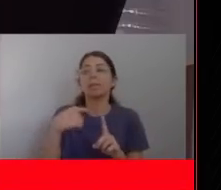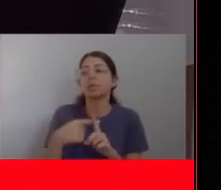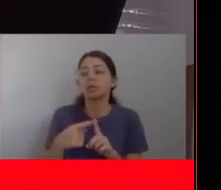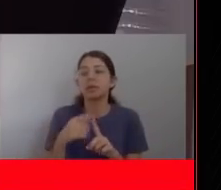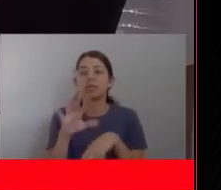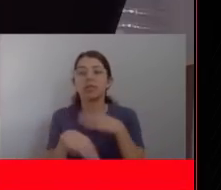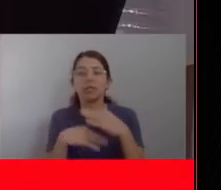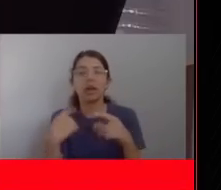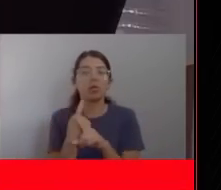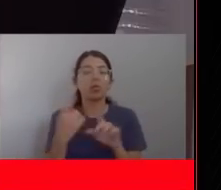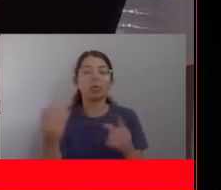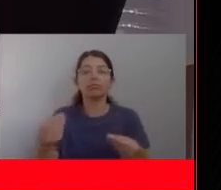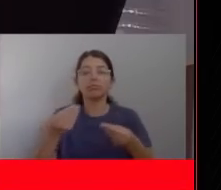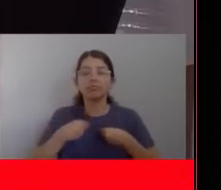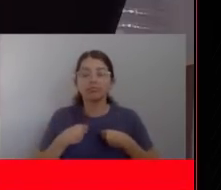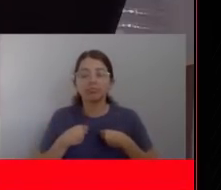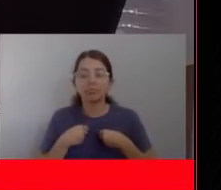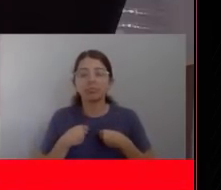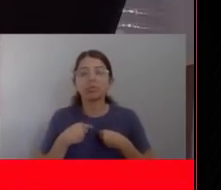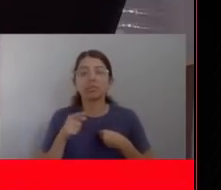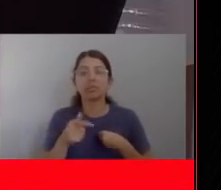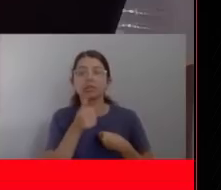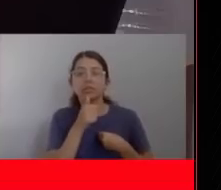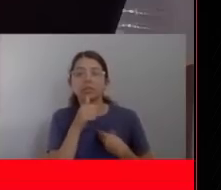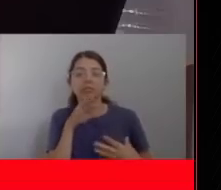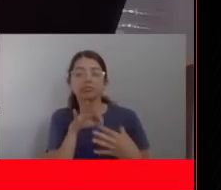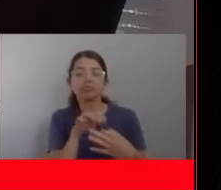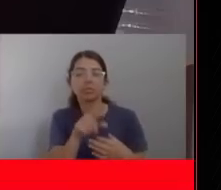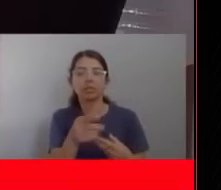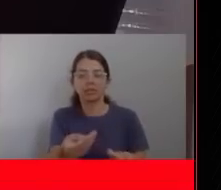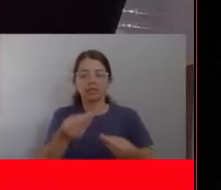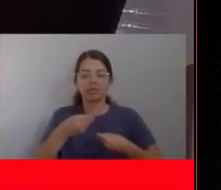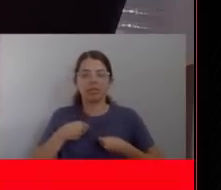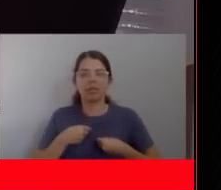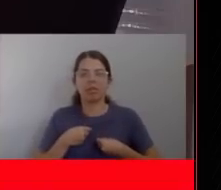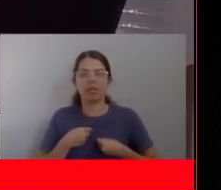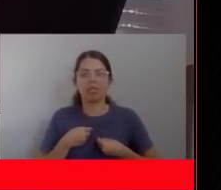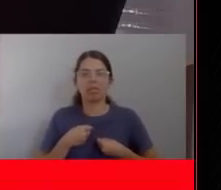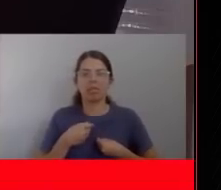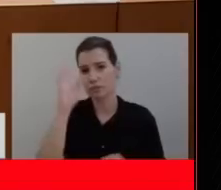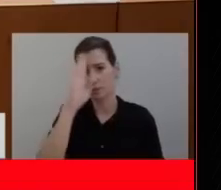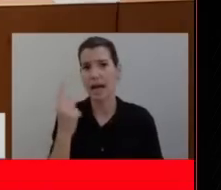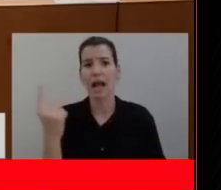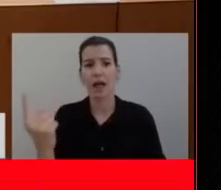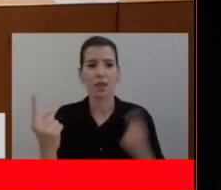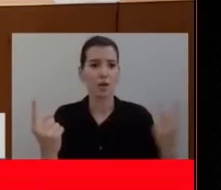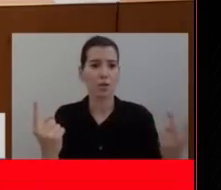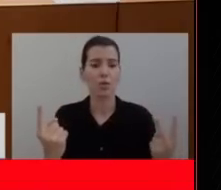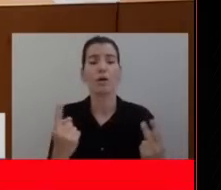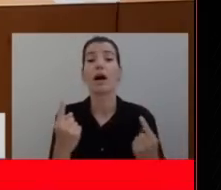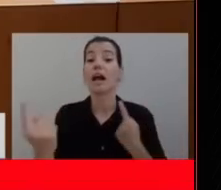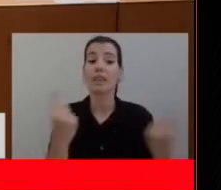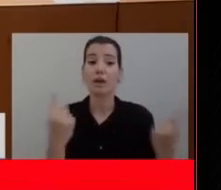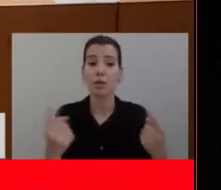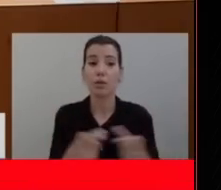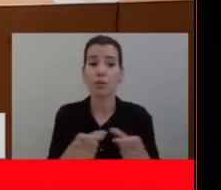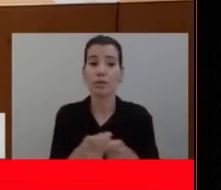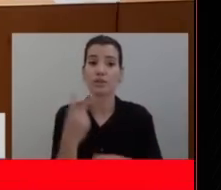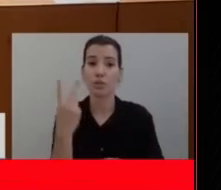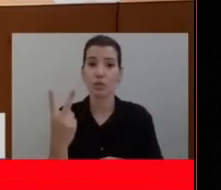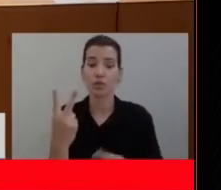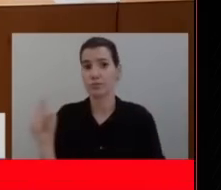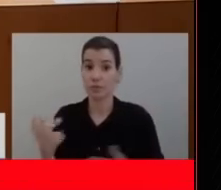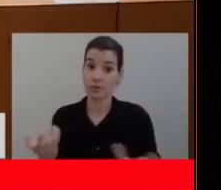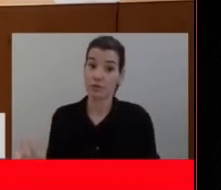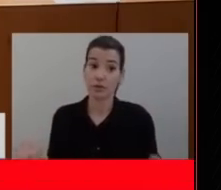entidades sobre as quais têm de tomar decisões seja aqui seja qualquer outro lugar é verdade pelo seu município